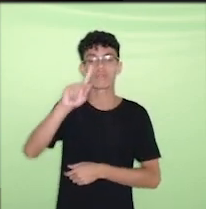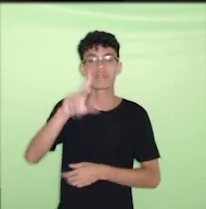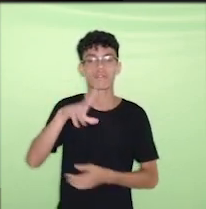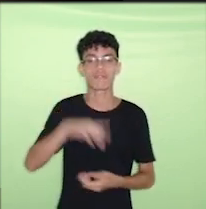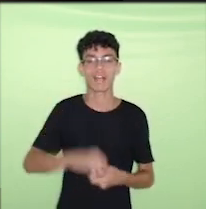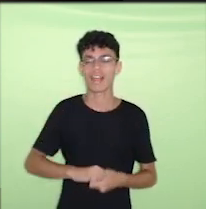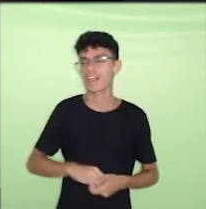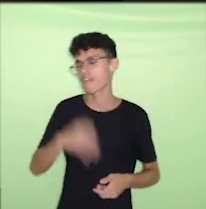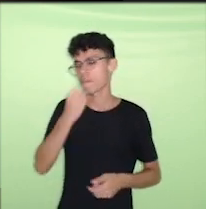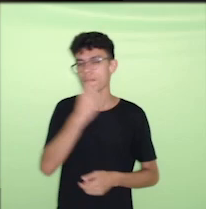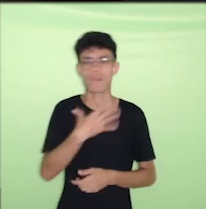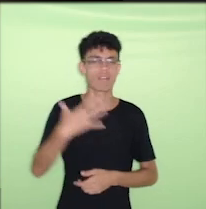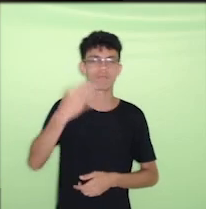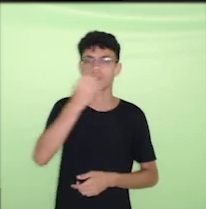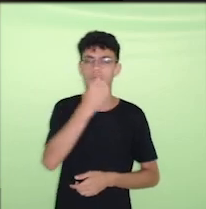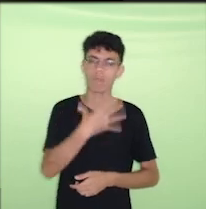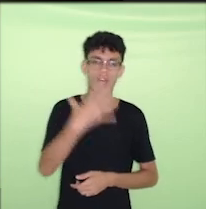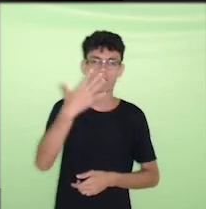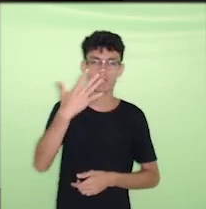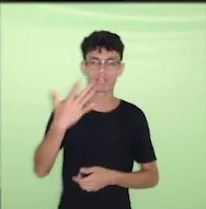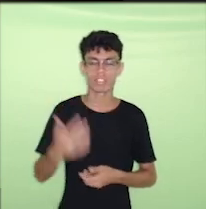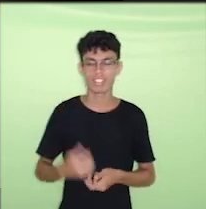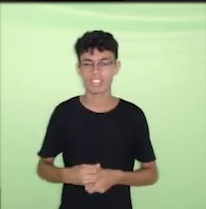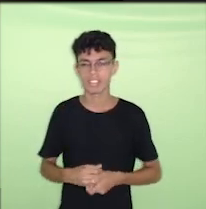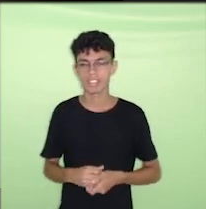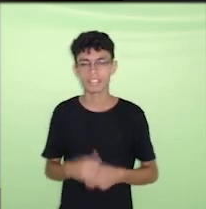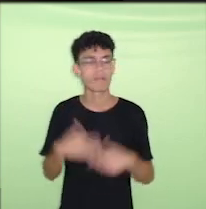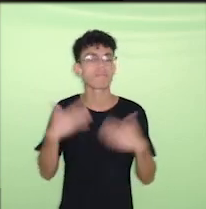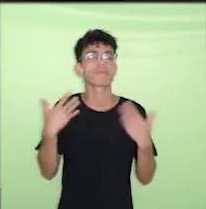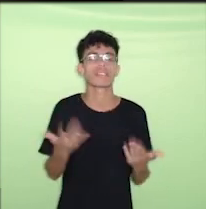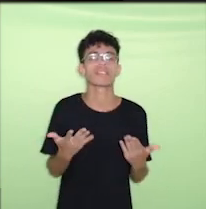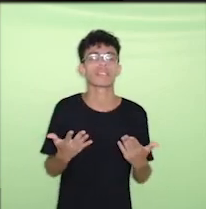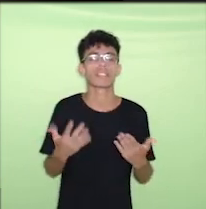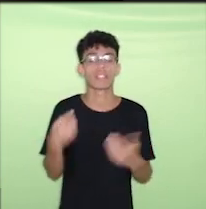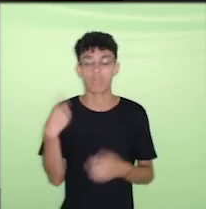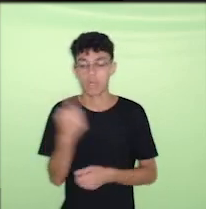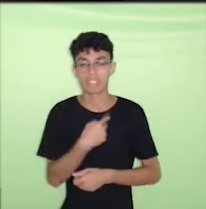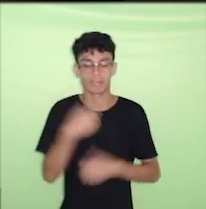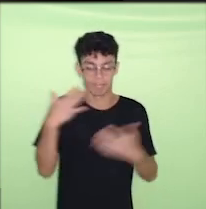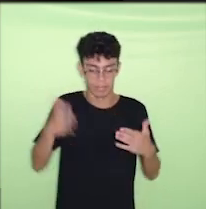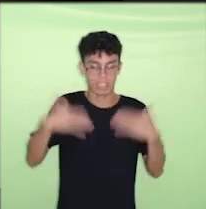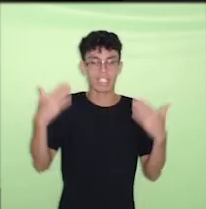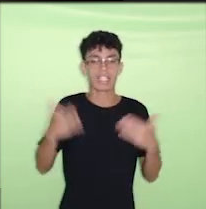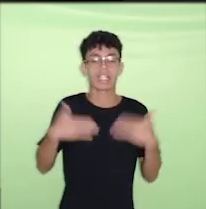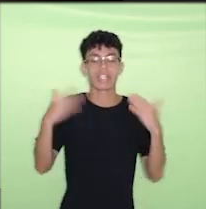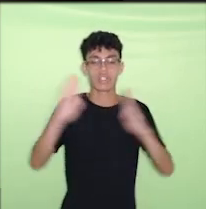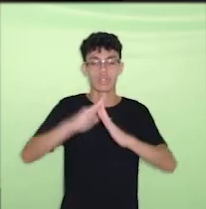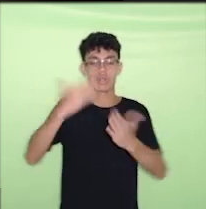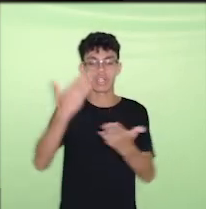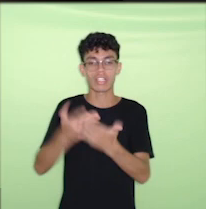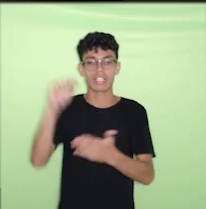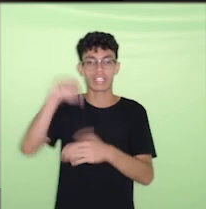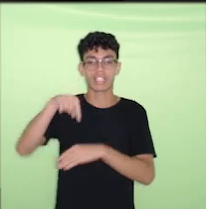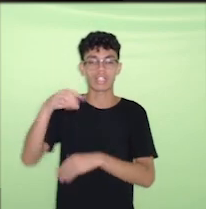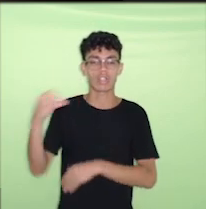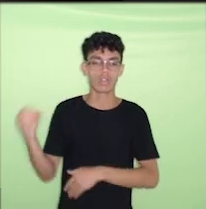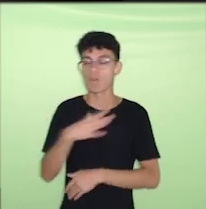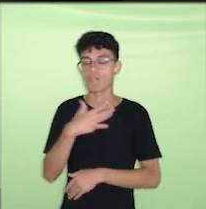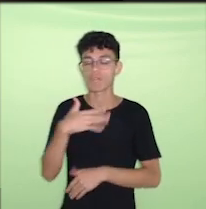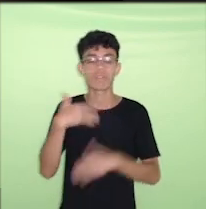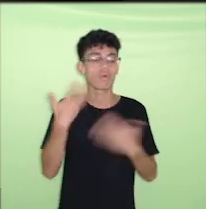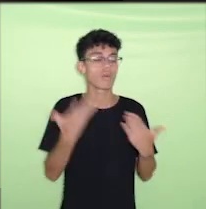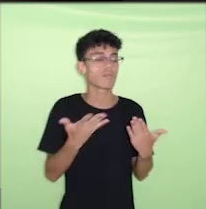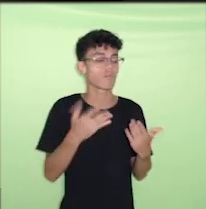Era brilhante, brilhante. De uma certa forma, podemos nos alegrar, porque o colégio agora é novo. Não é mesmo,